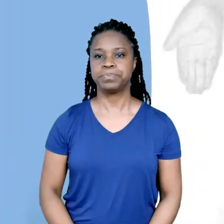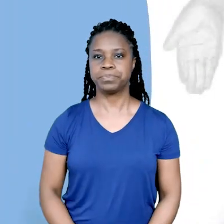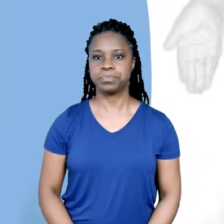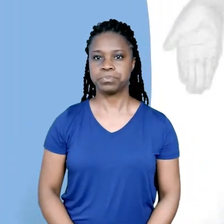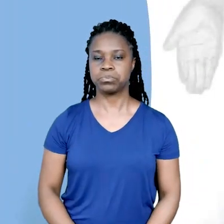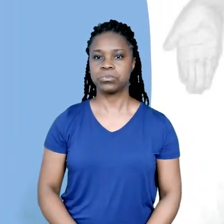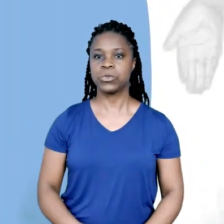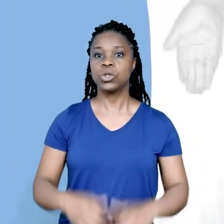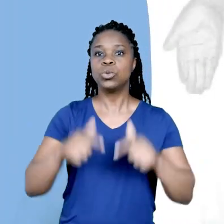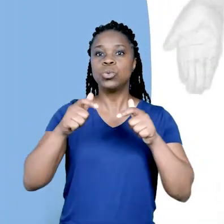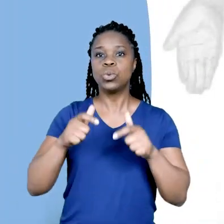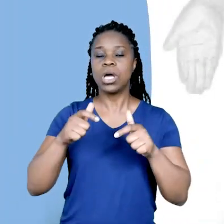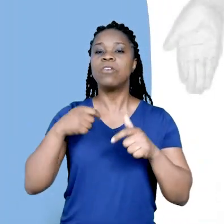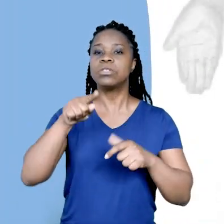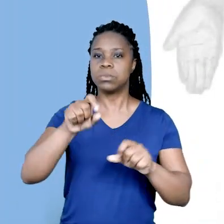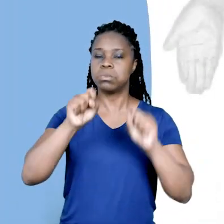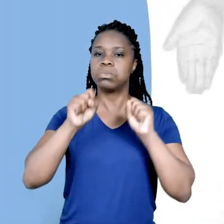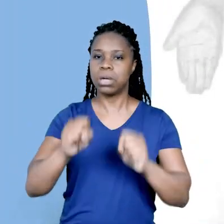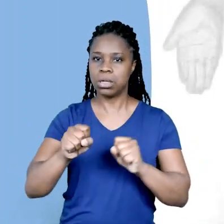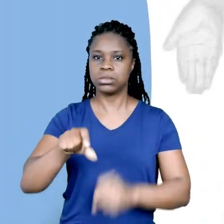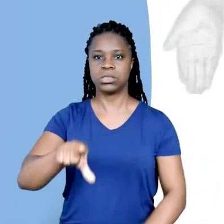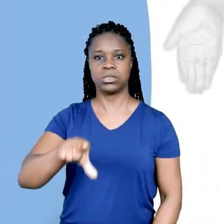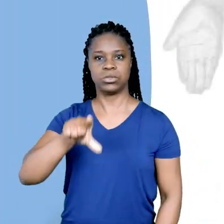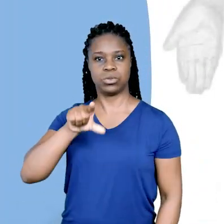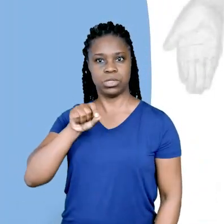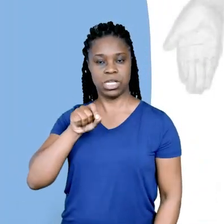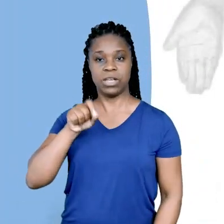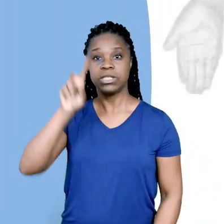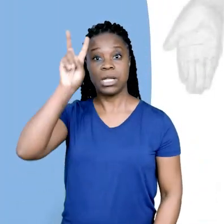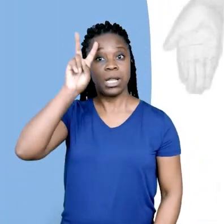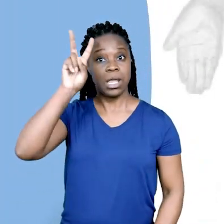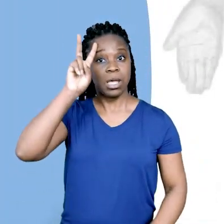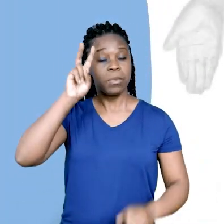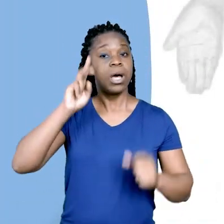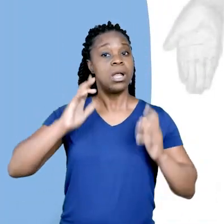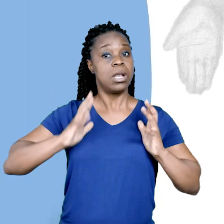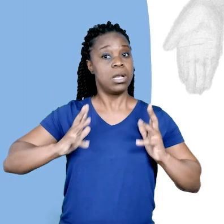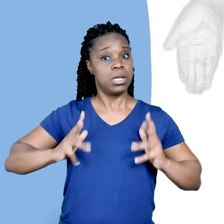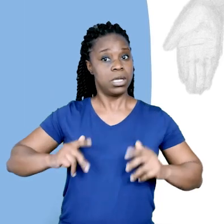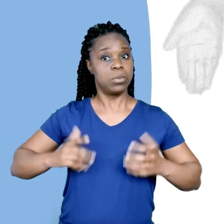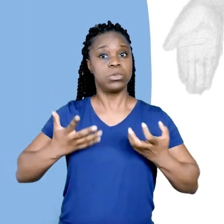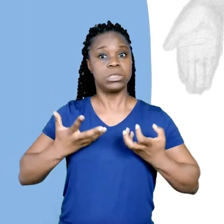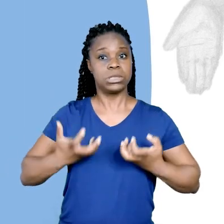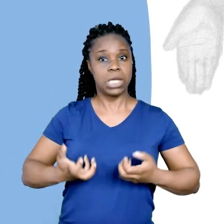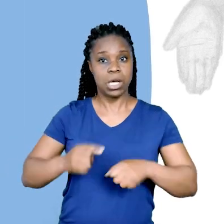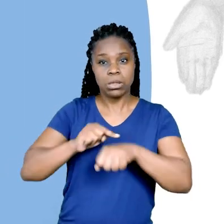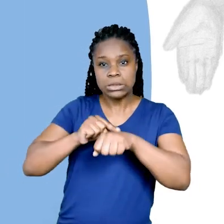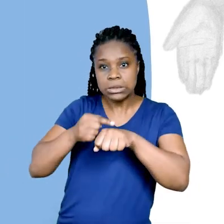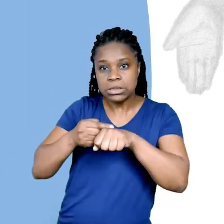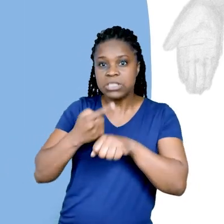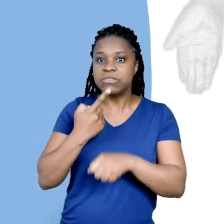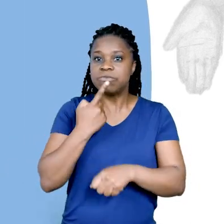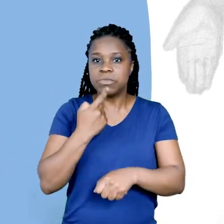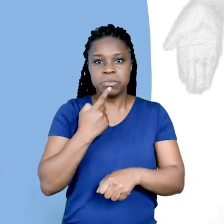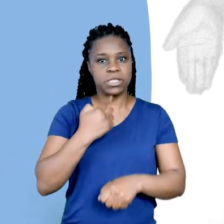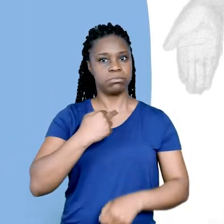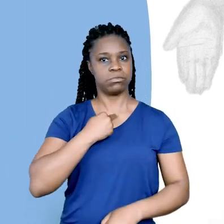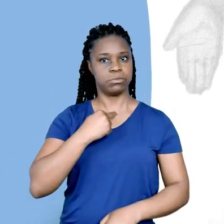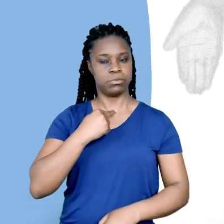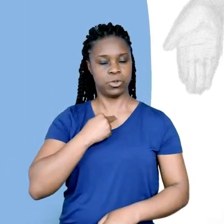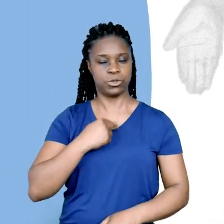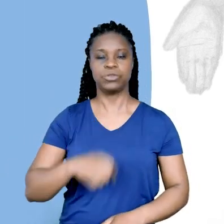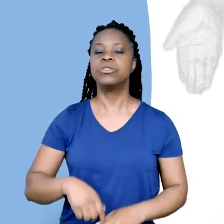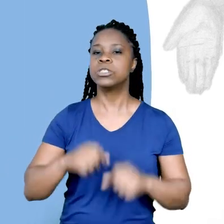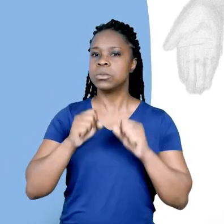Escolha o local para aplicação, lembrando que este deve estar limpo e seco, sem nódulos ou vermelhidão.